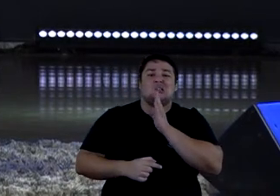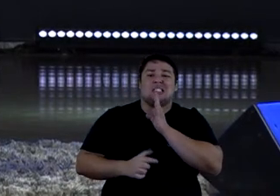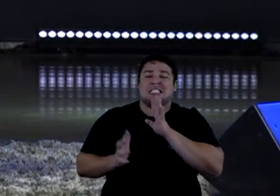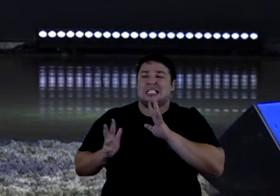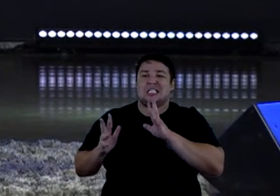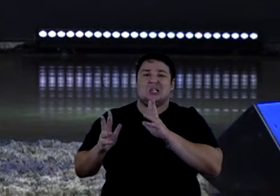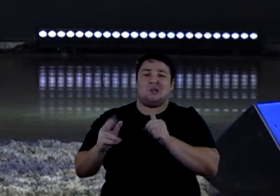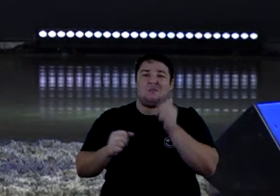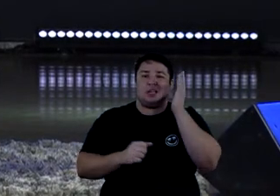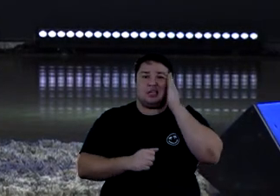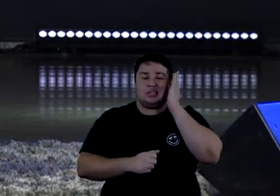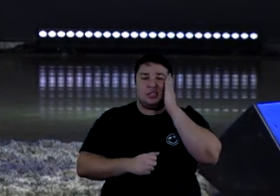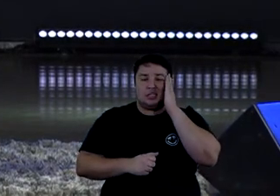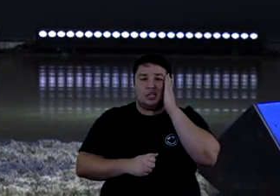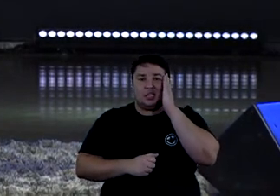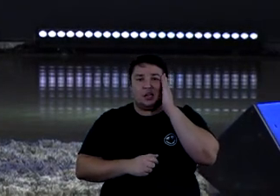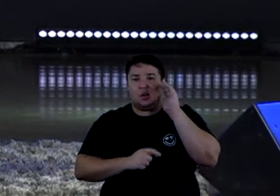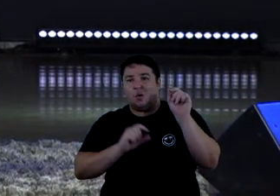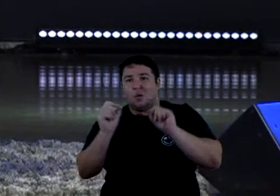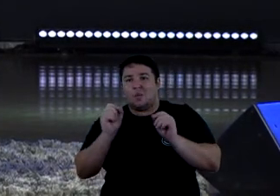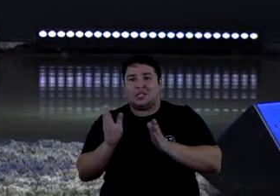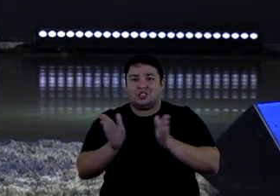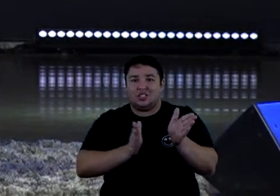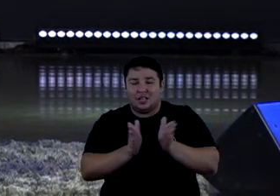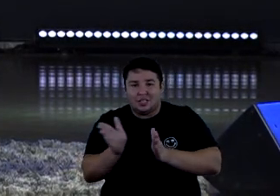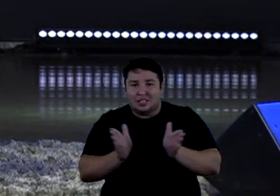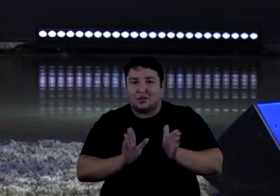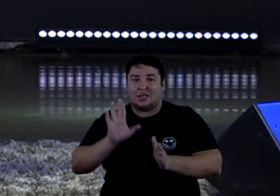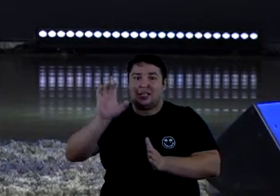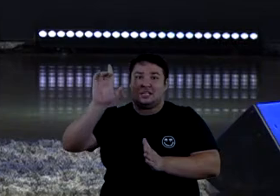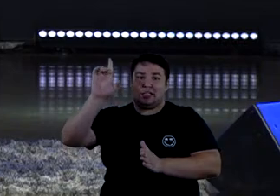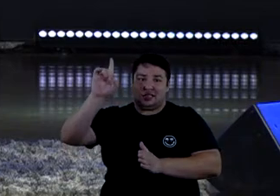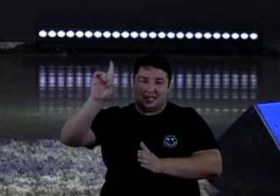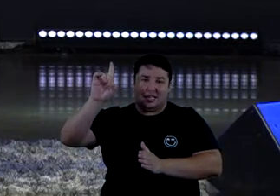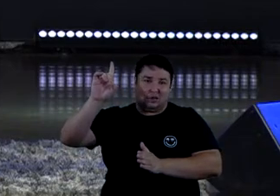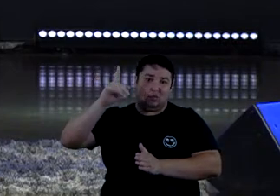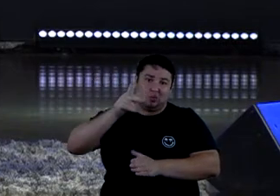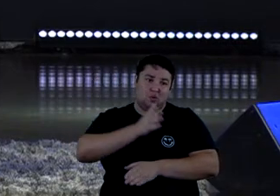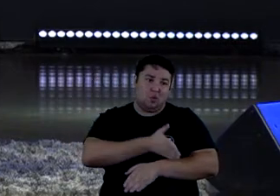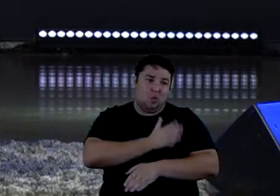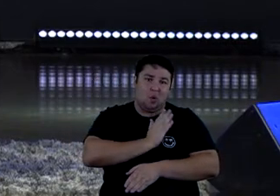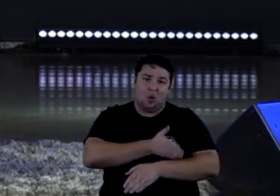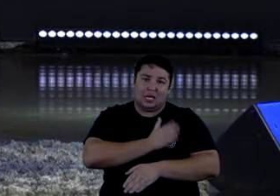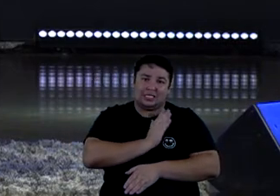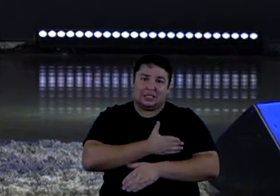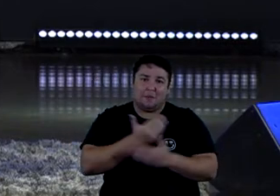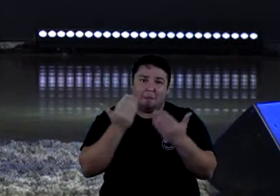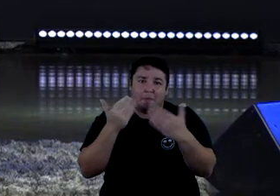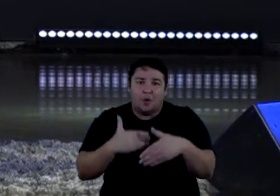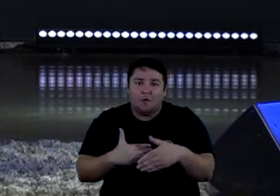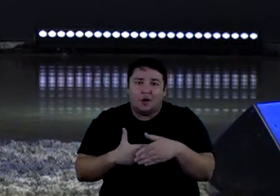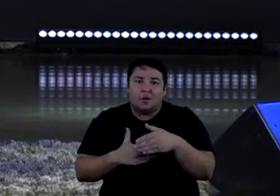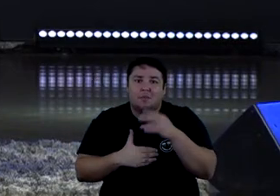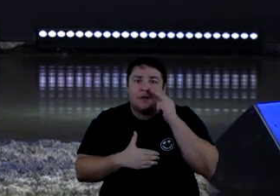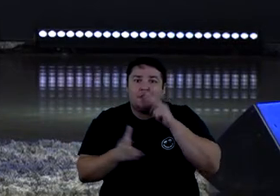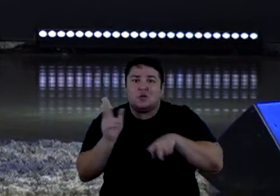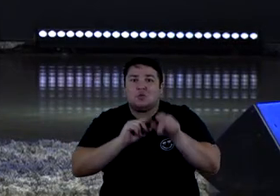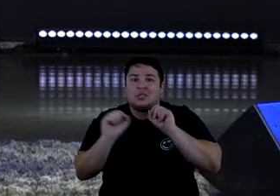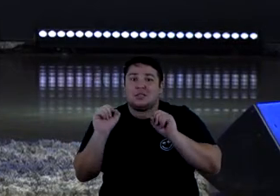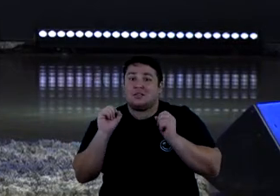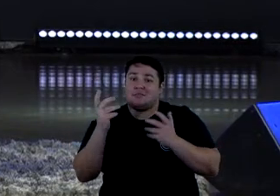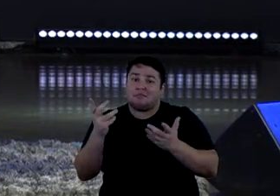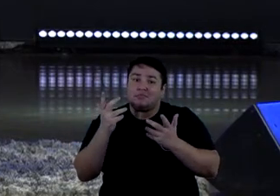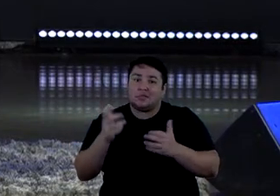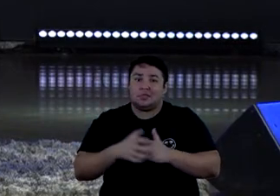entender qual é a direção. E Deus está provando o seu coração para ver o que você quer.